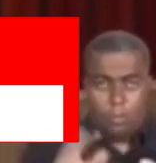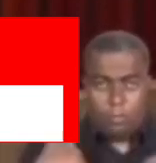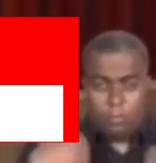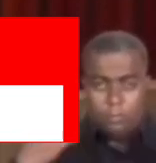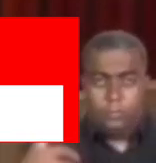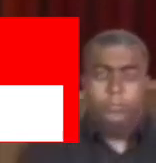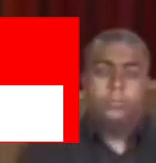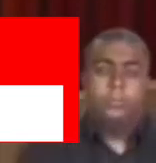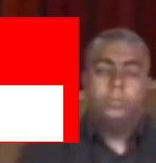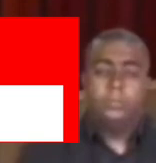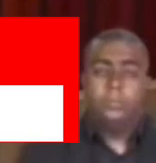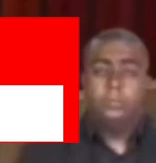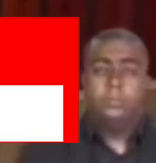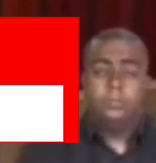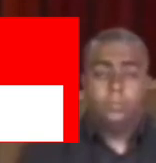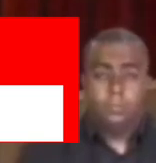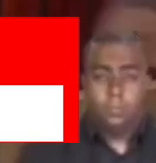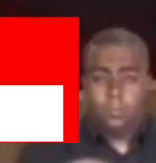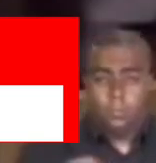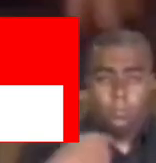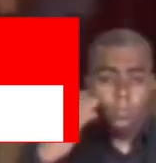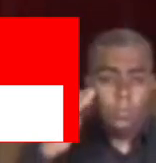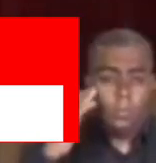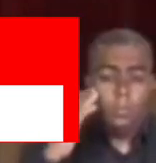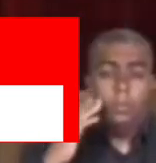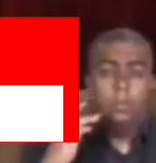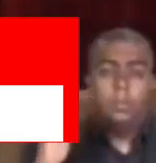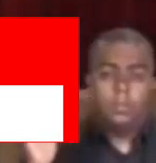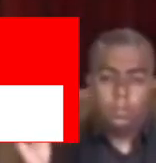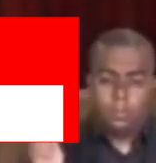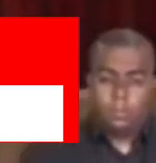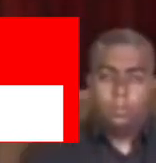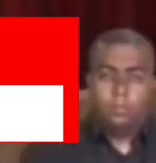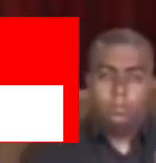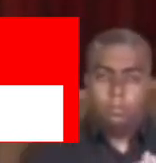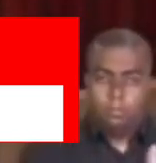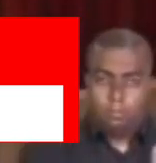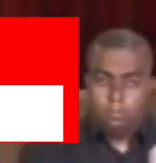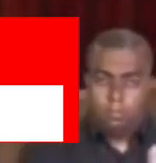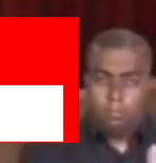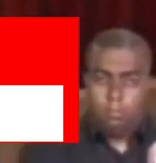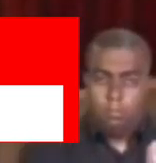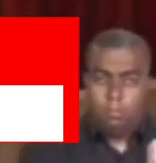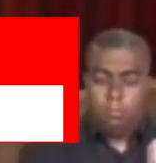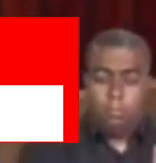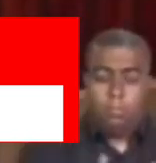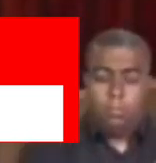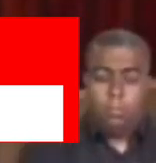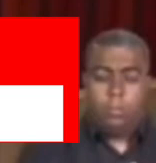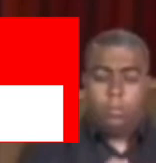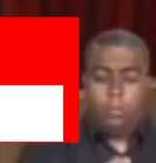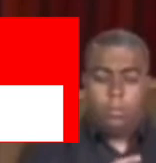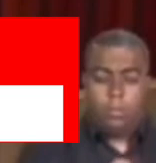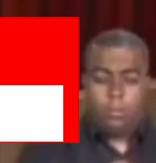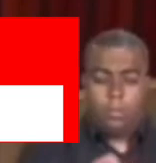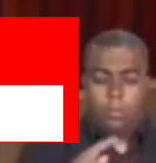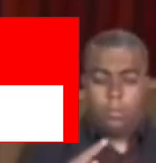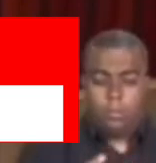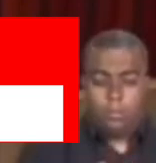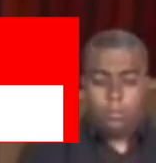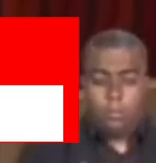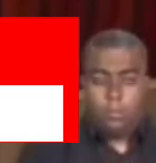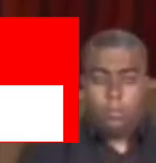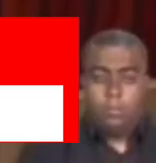em Divinópolis. Estou entendendo que é possível colher da moldura fática do aresto regional todas as